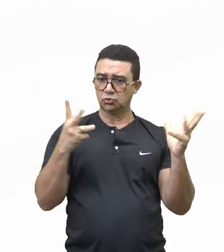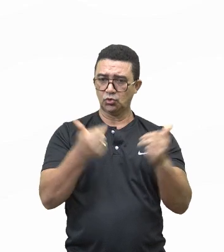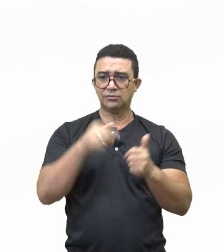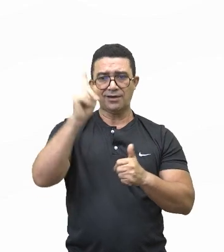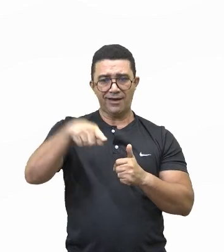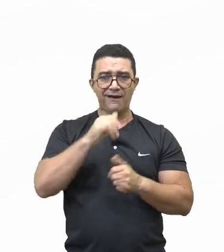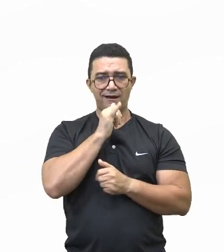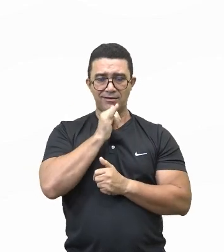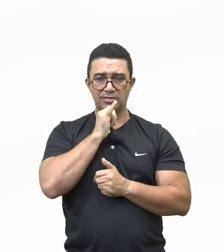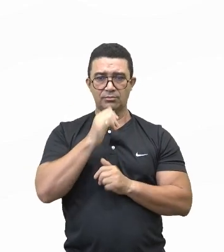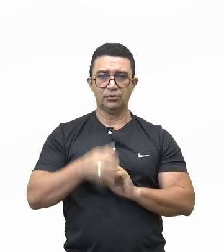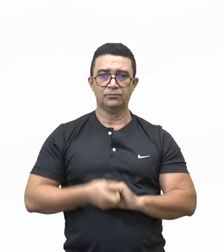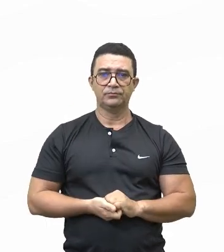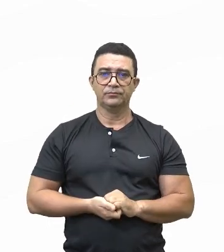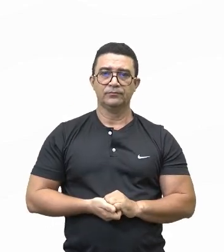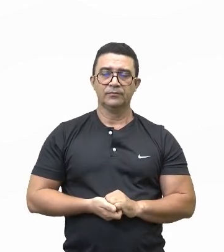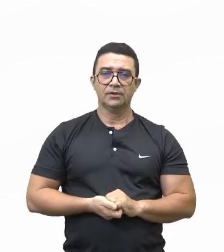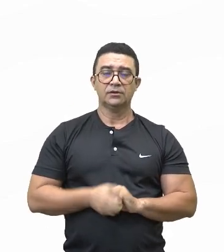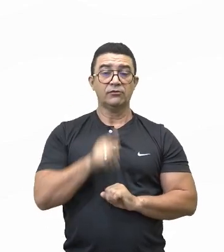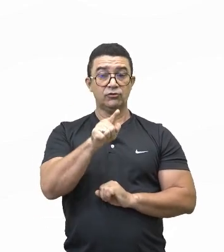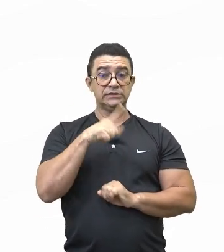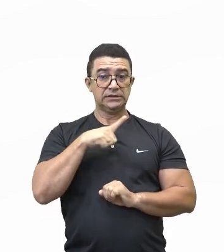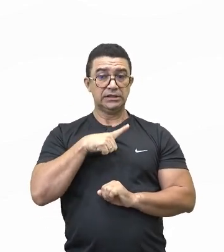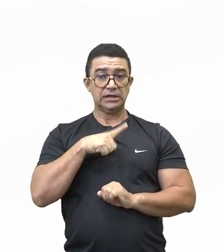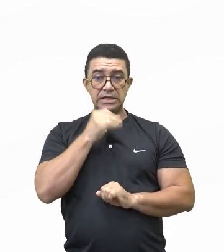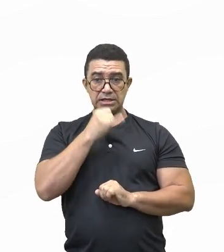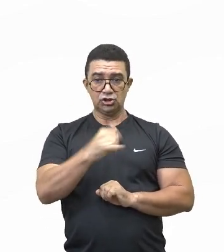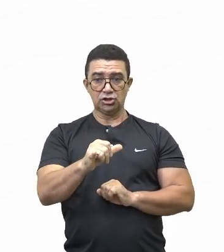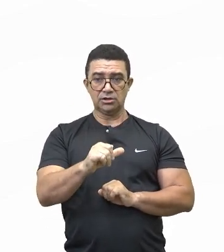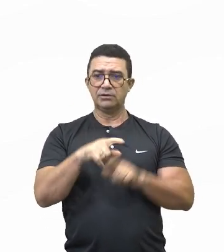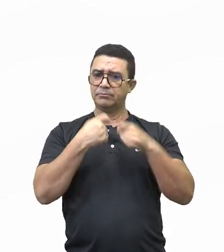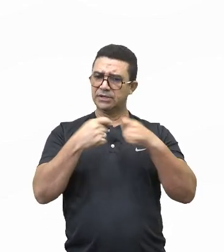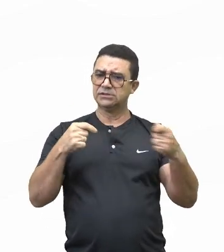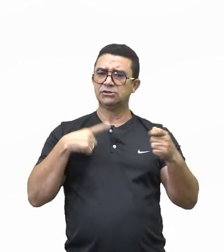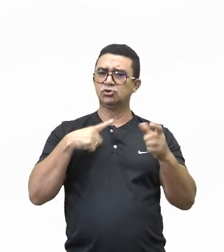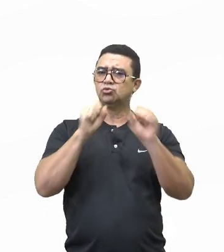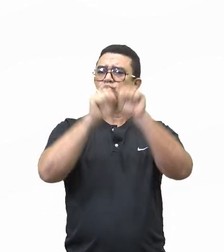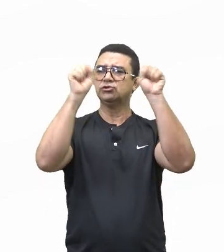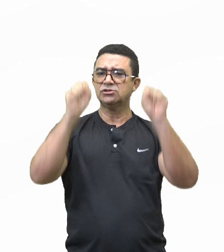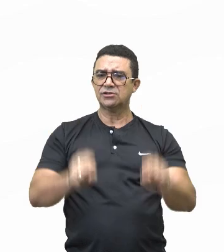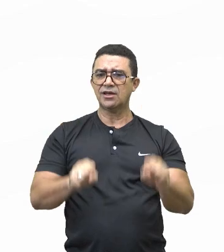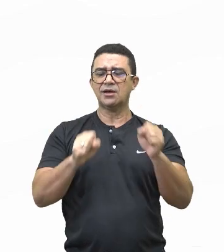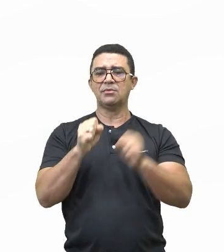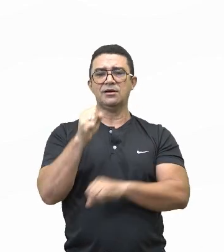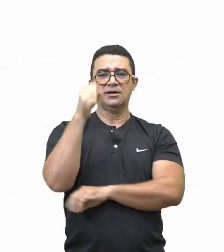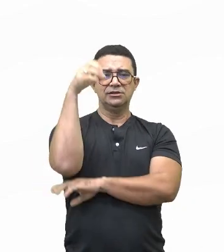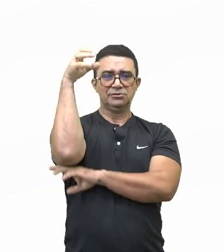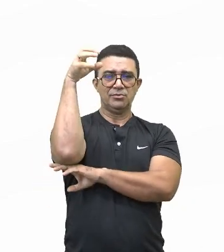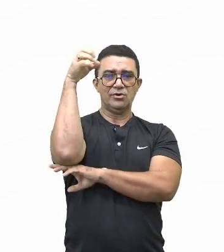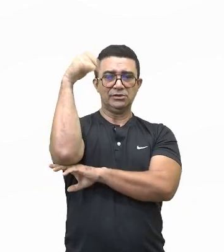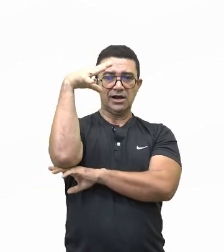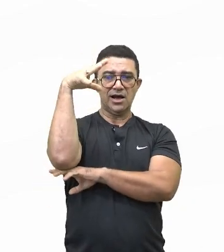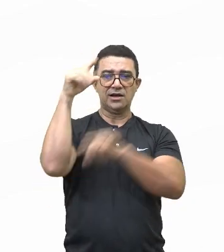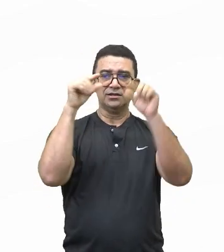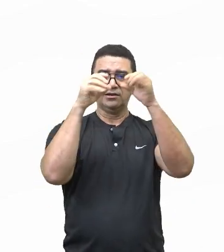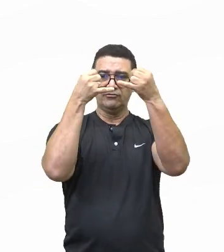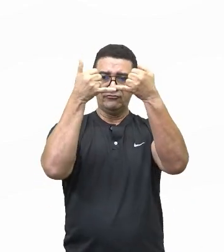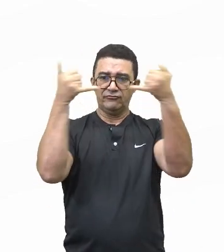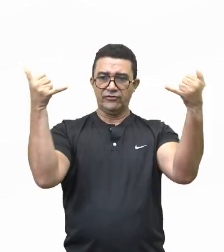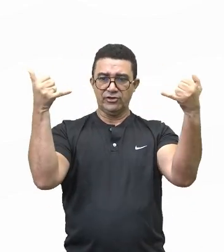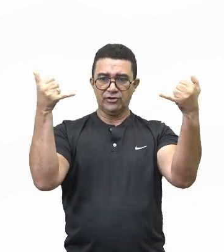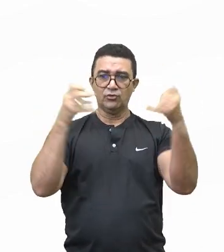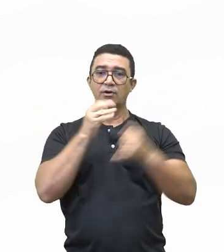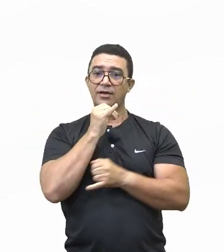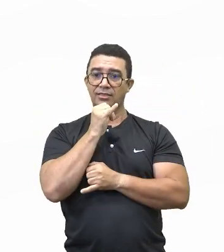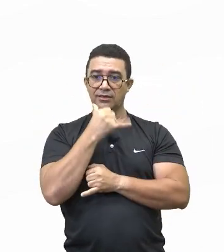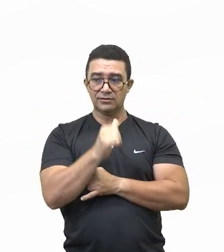processo, né? Olha só que interessante, para você ter energia elétrica tem que ter todo um sistema de postes, de cabos, né? De subestações de